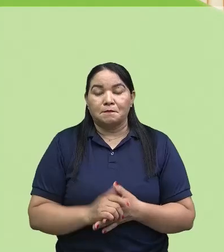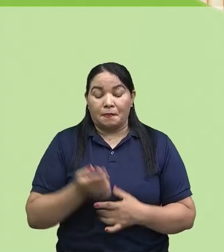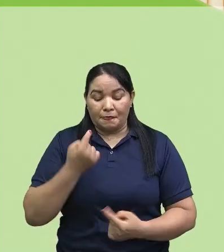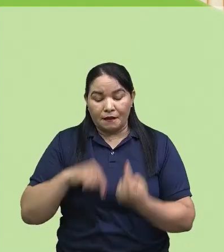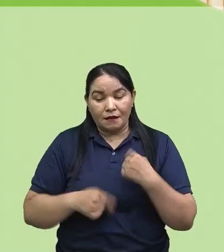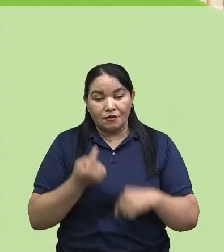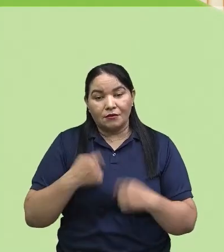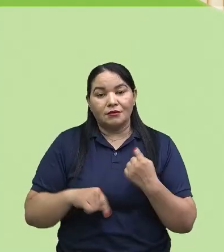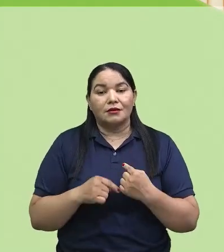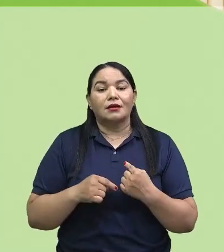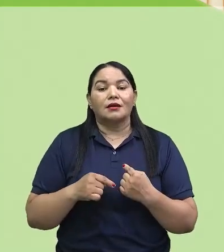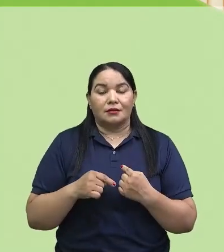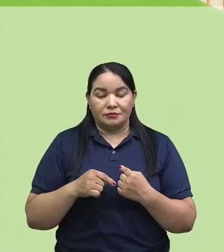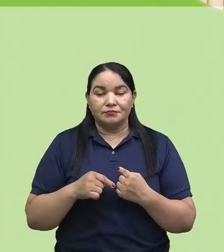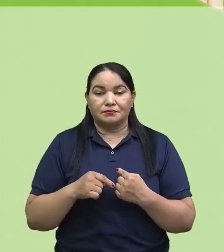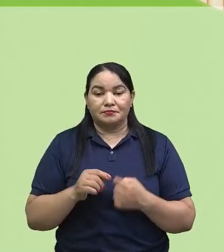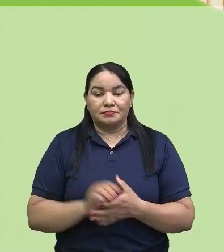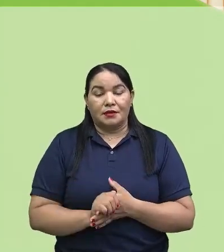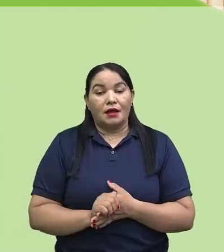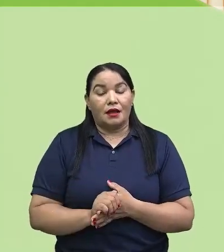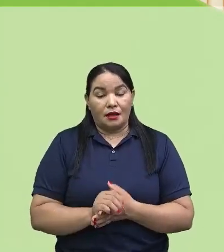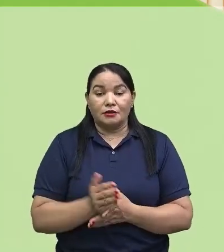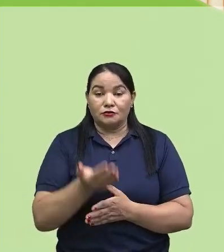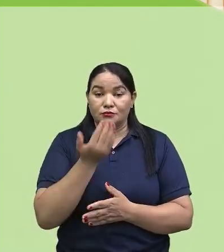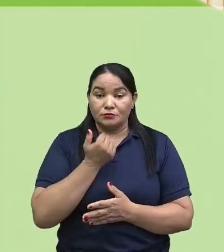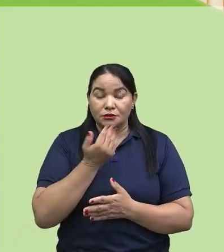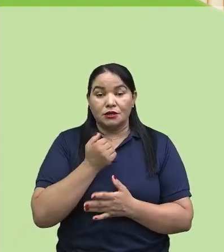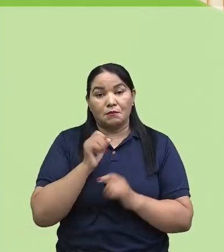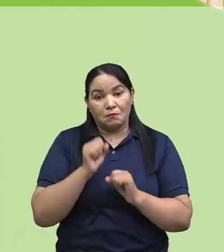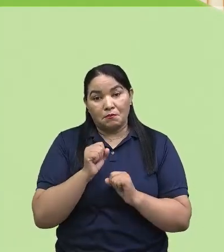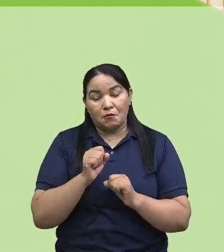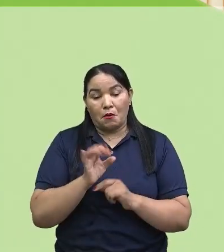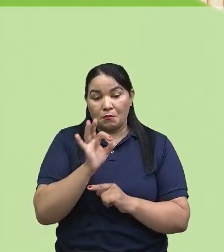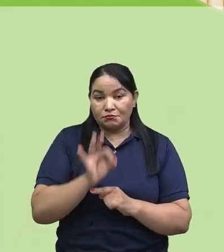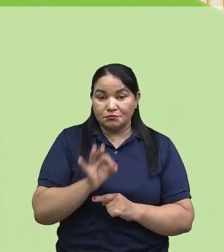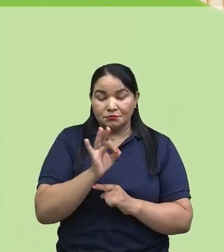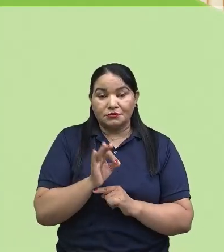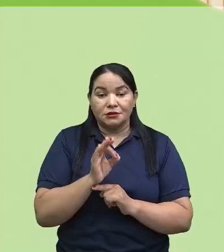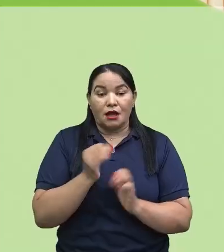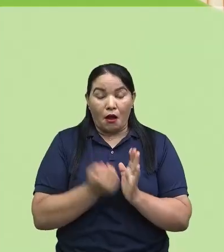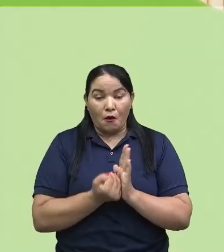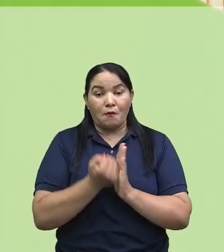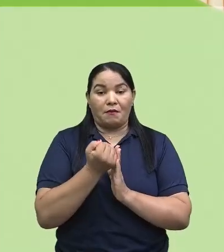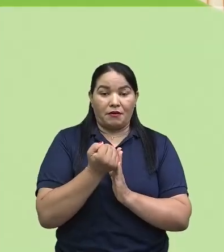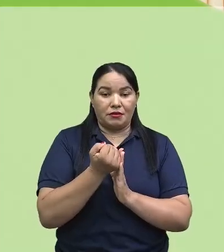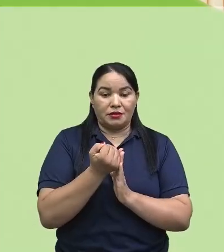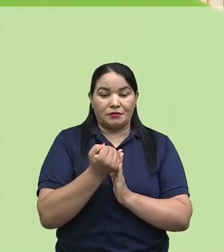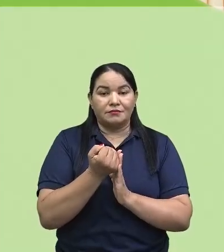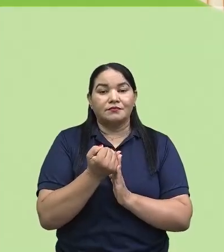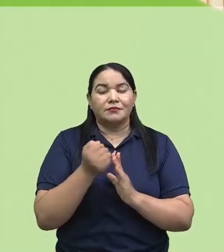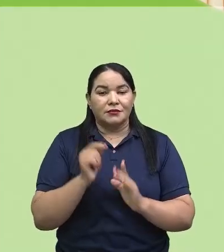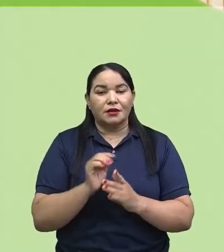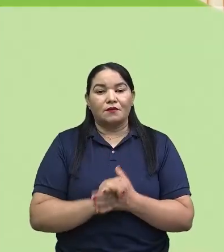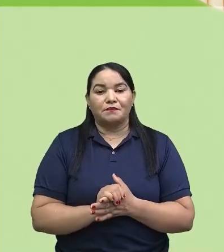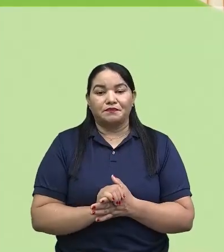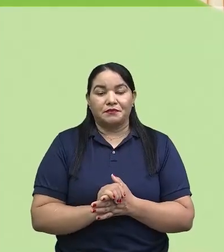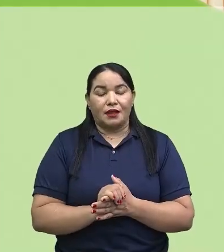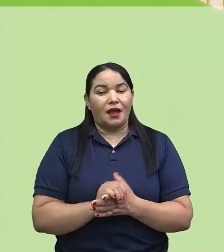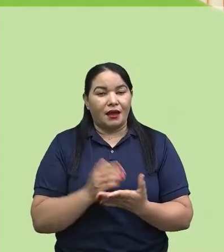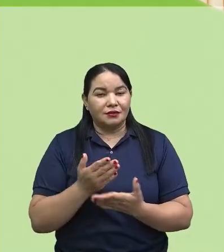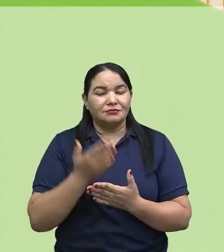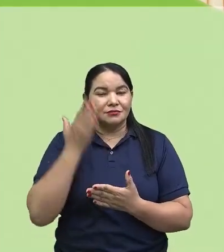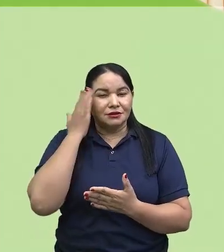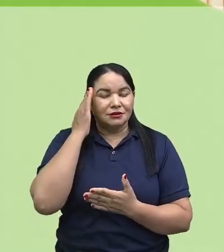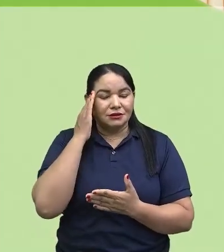corpo. E aí, quando nós nos alimentamos, a taxa de glicose ela aumenta. E aí, o pâncreas sabe ali, né? Vou